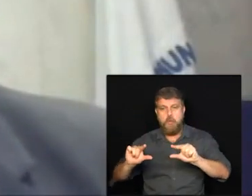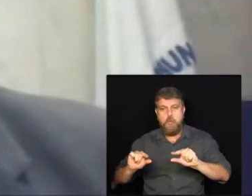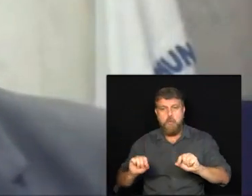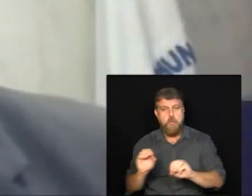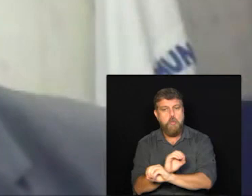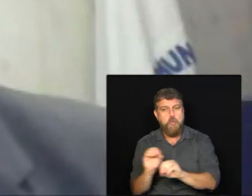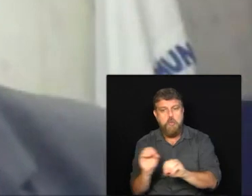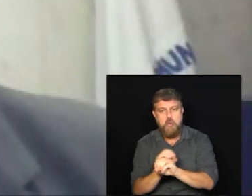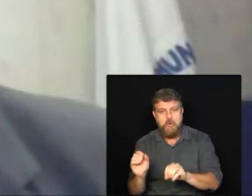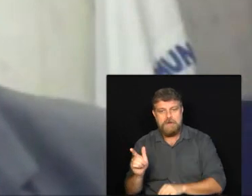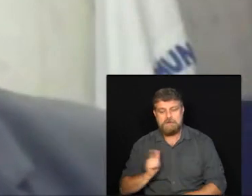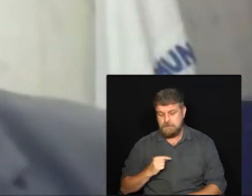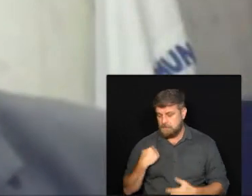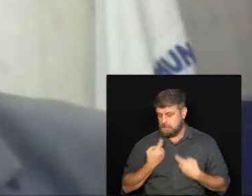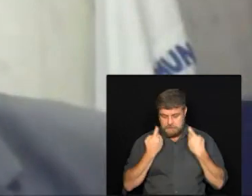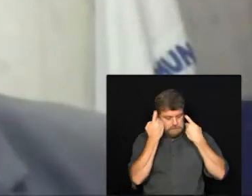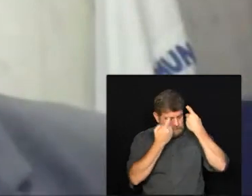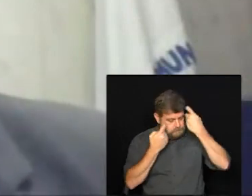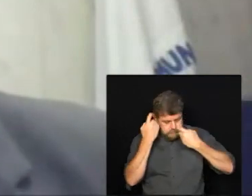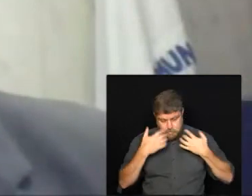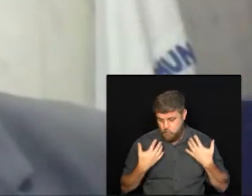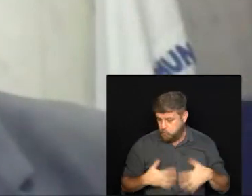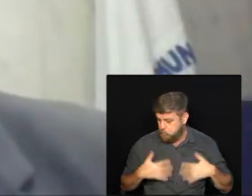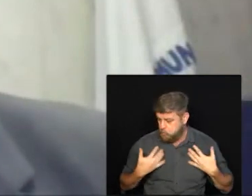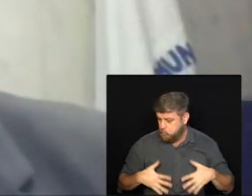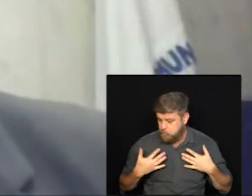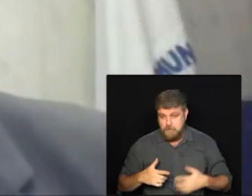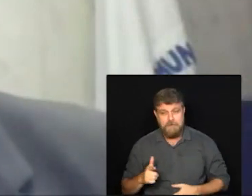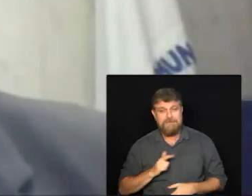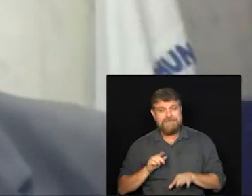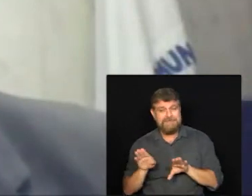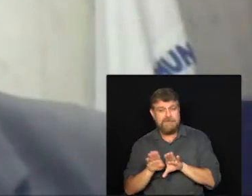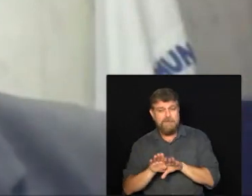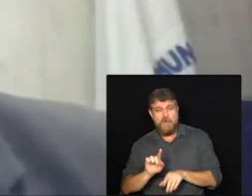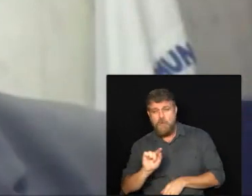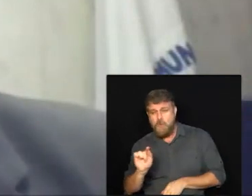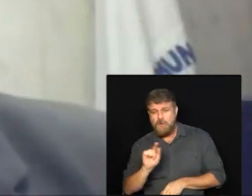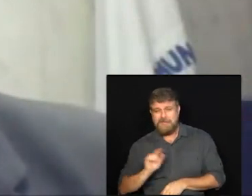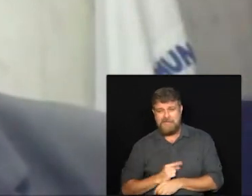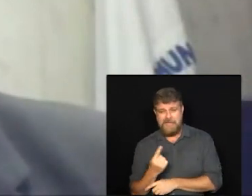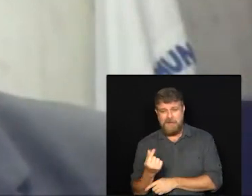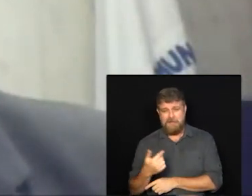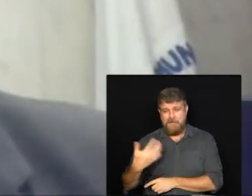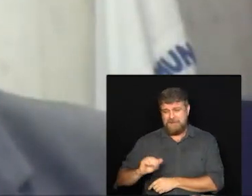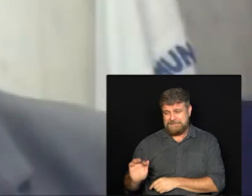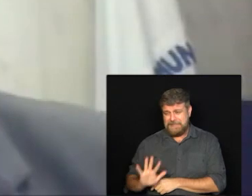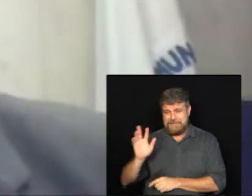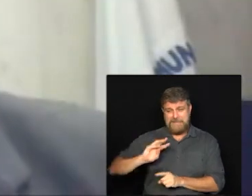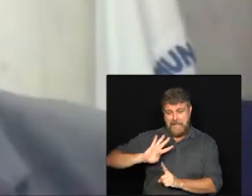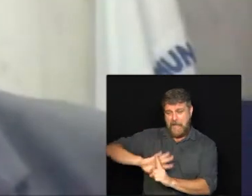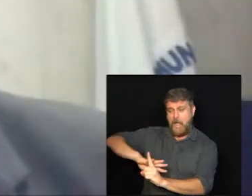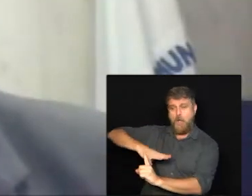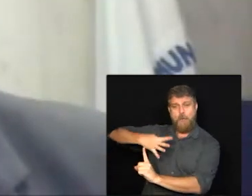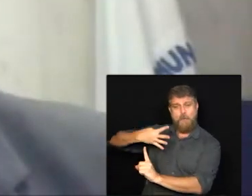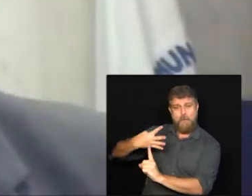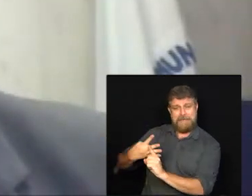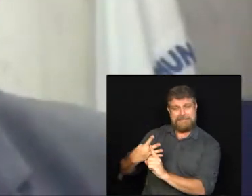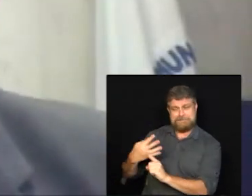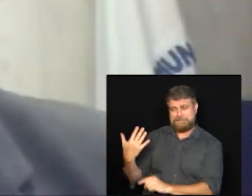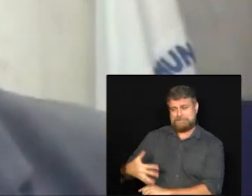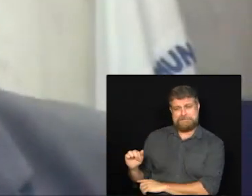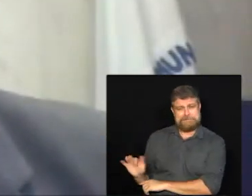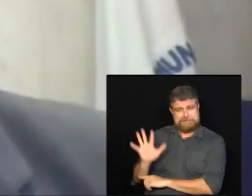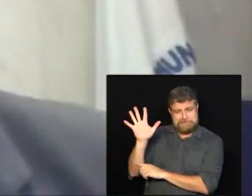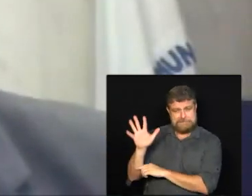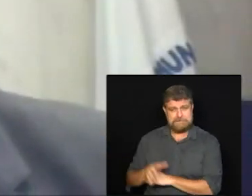Então isso estava nos levando à preocupação, fora o fato de que o preço quadruplica. Hospital Metropolitano, então